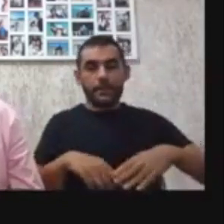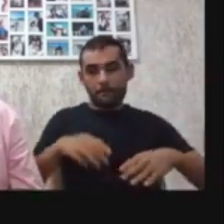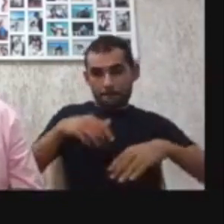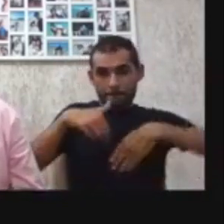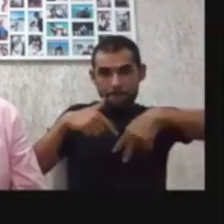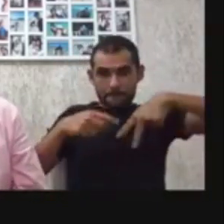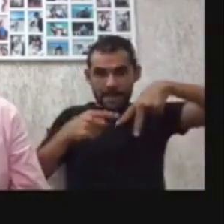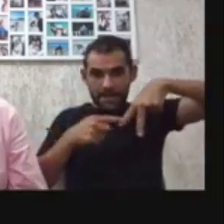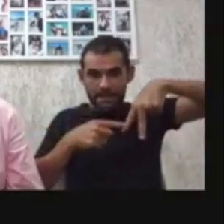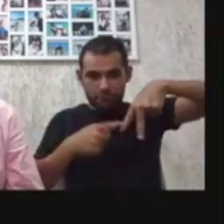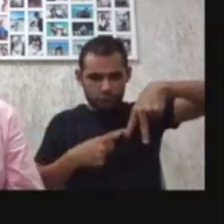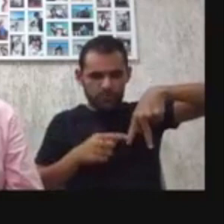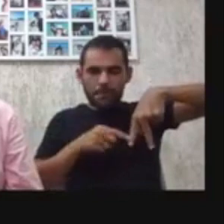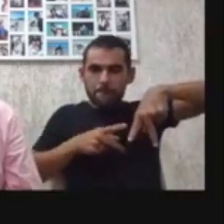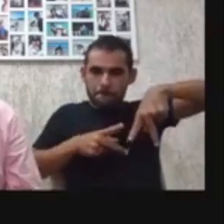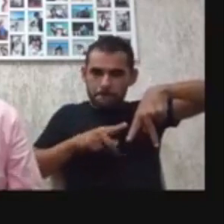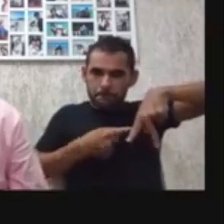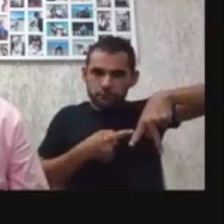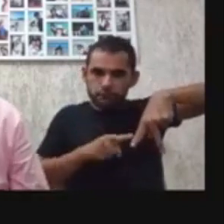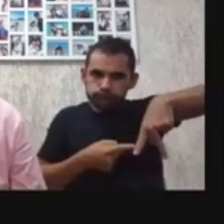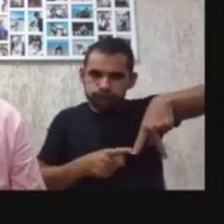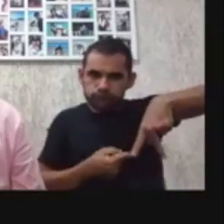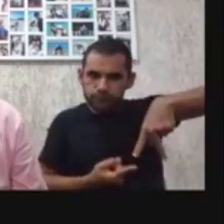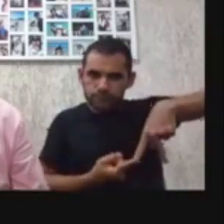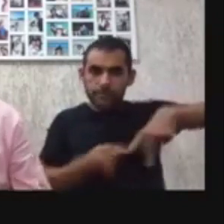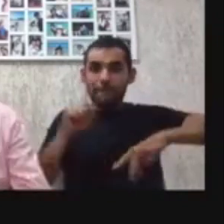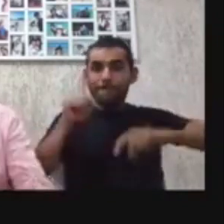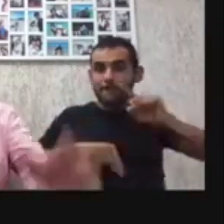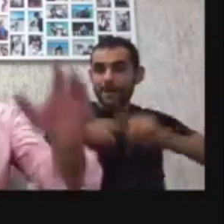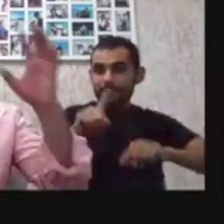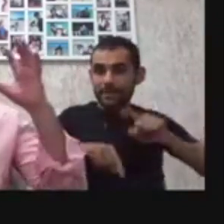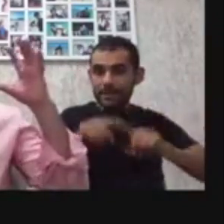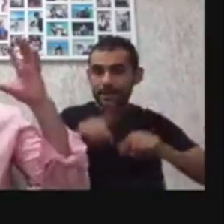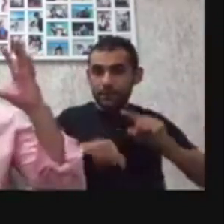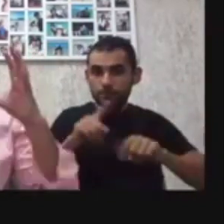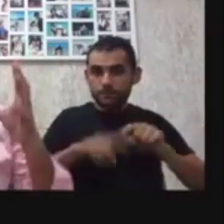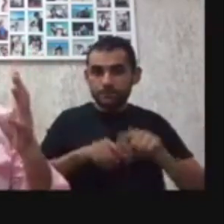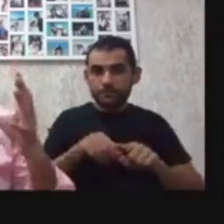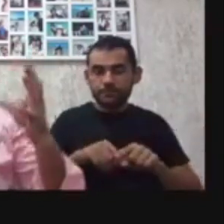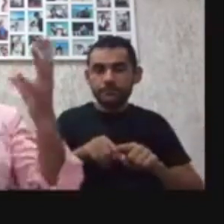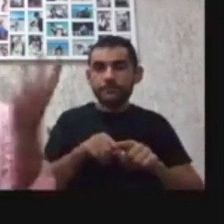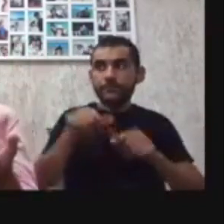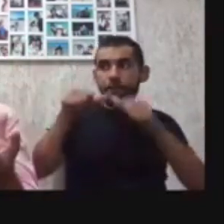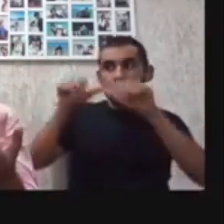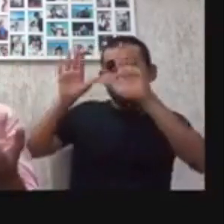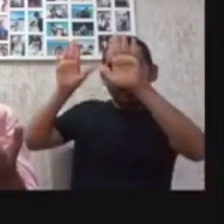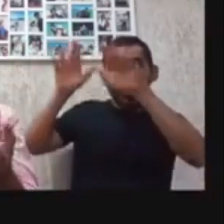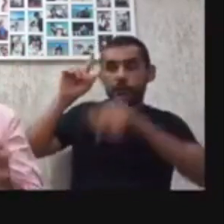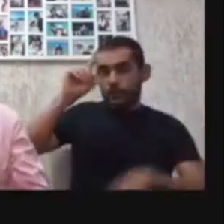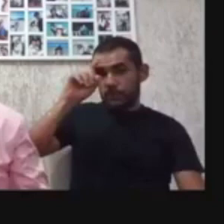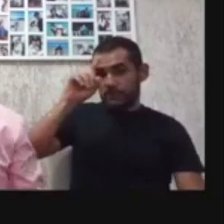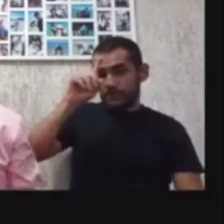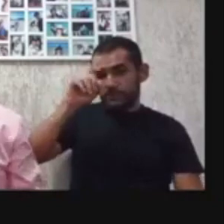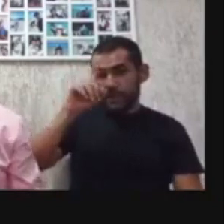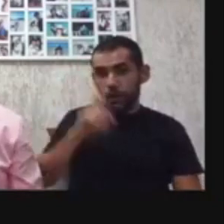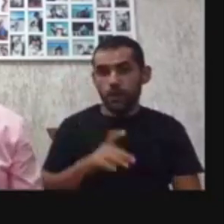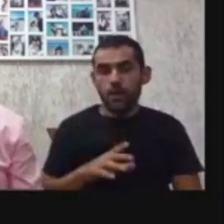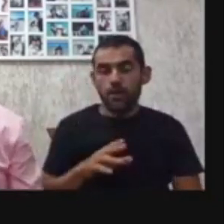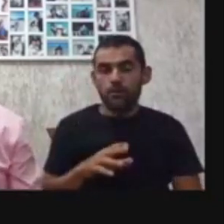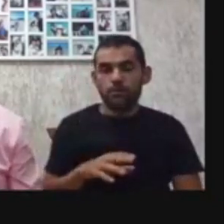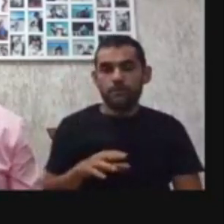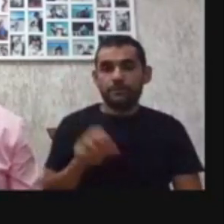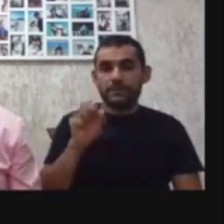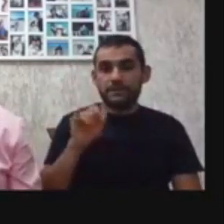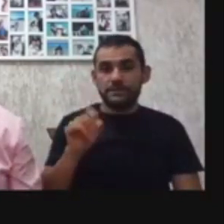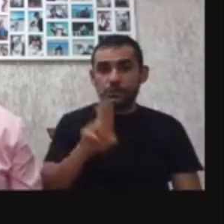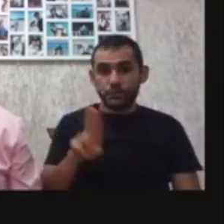está andando. Uma cirurgia dessa, só de material, que fica lá no hospital, porque eu trabalhei lá dentro, que fica lá,